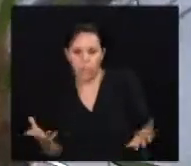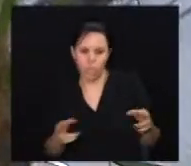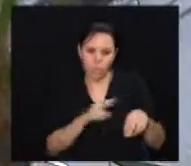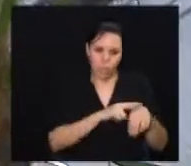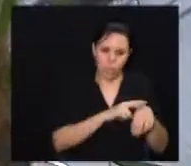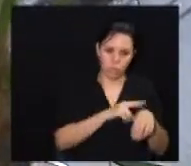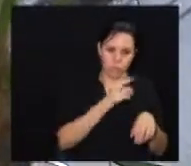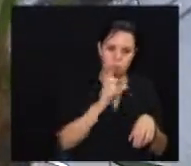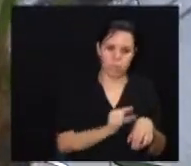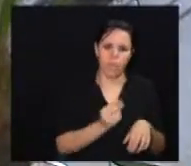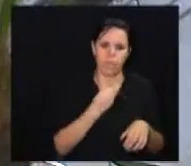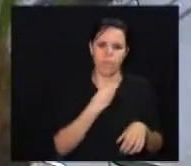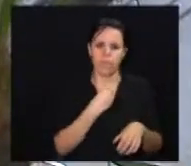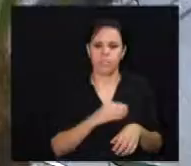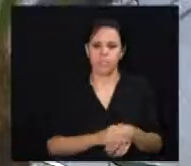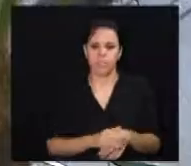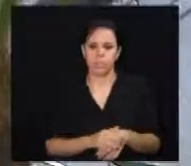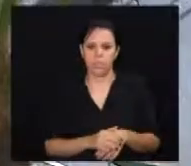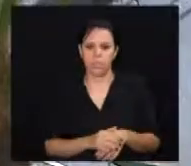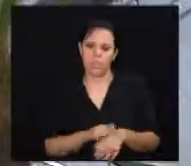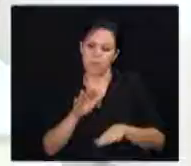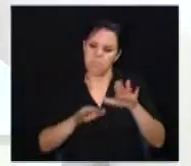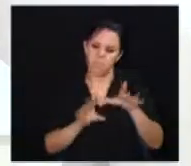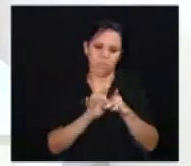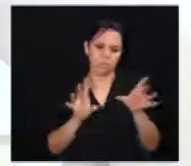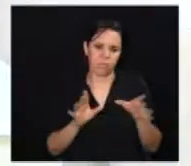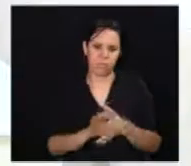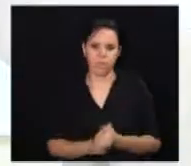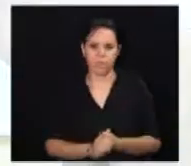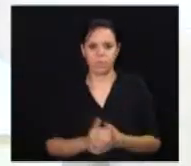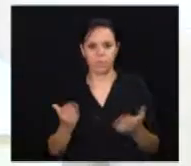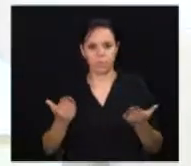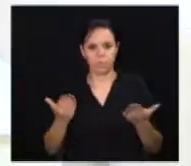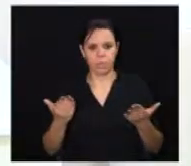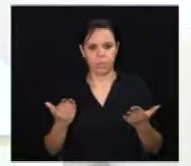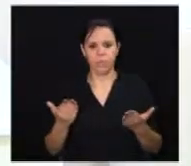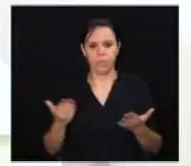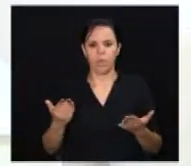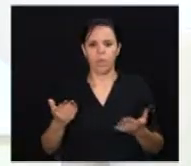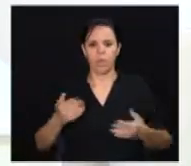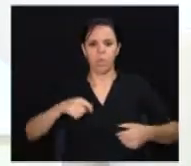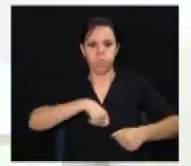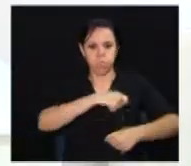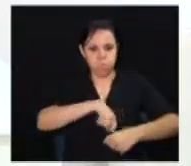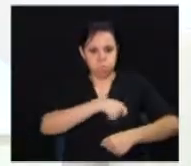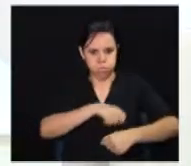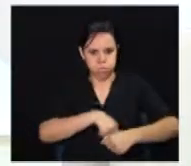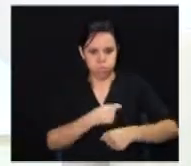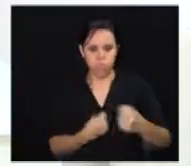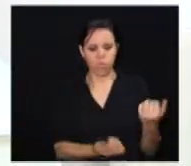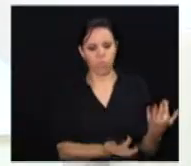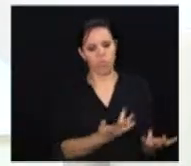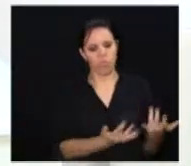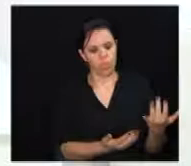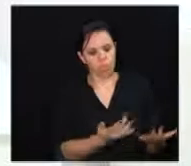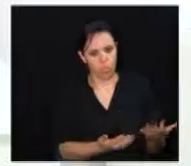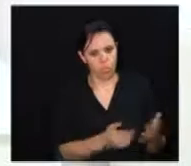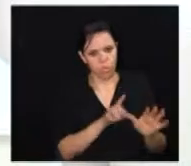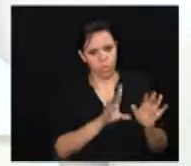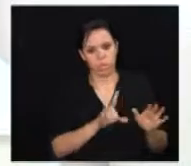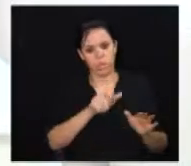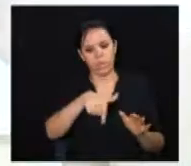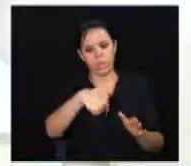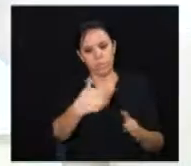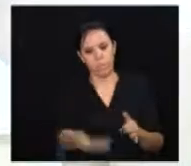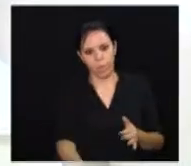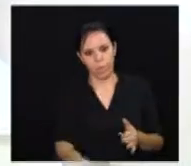pouco mais o prato. Mas é uma questão de gosto. E agora? Então agora a gente vai ter que cozinhar o nosso ravioli. E aí já na